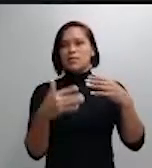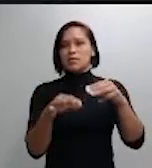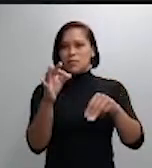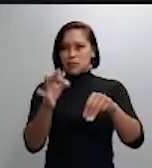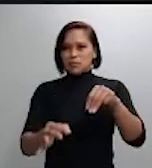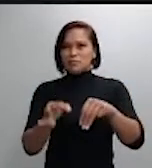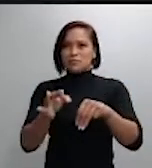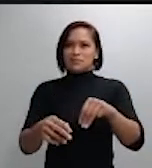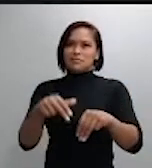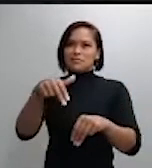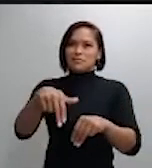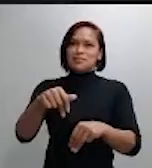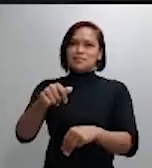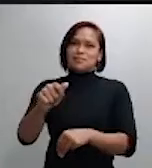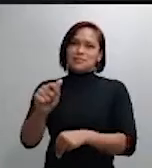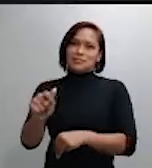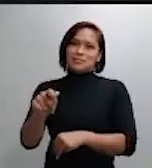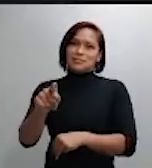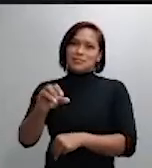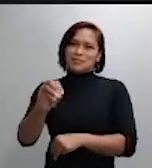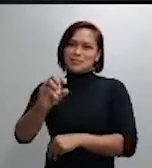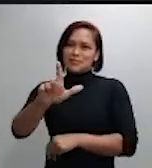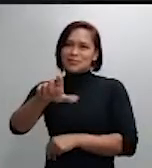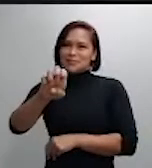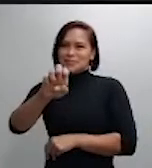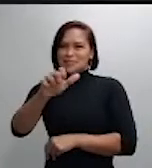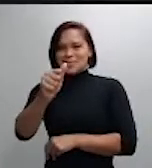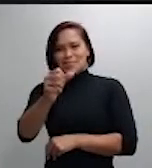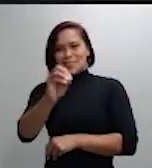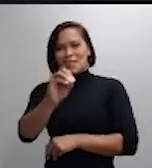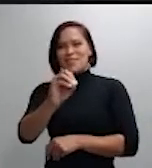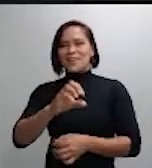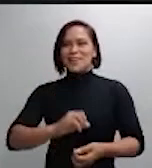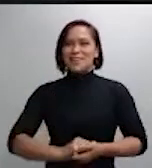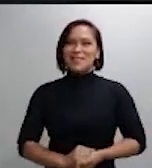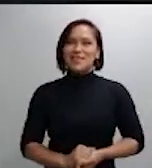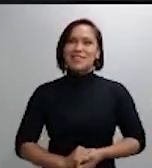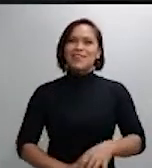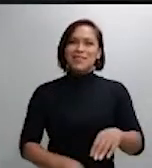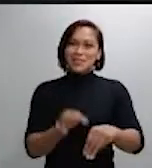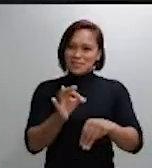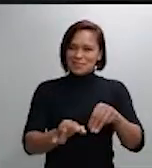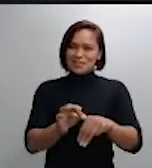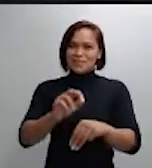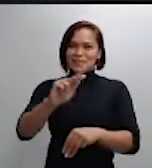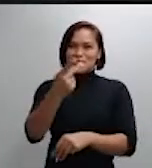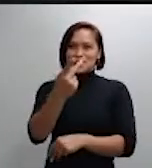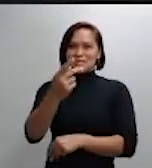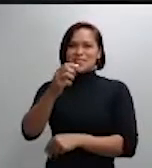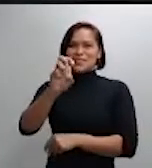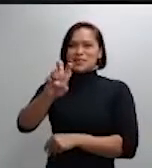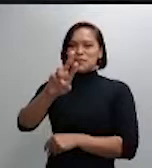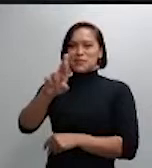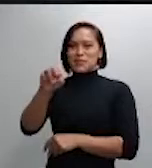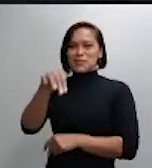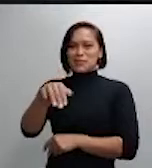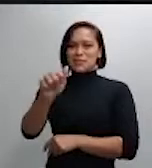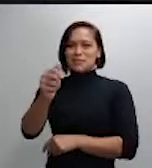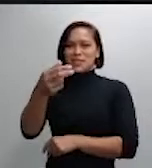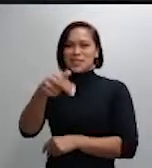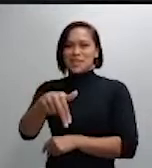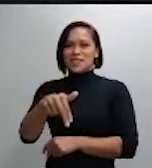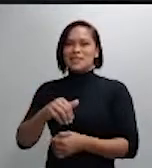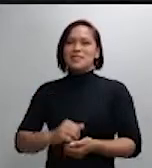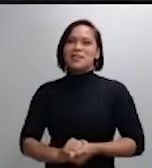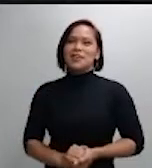Nunes, um importante precedente do próprio ministro Herman Benjamin. Mas neste caso, foi recorrente